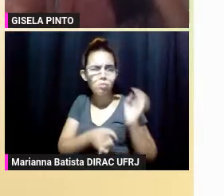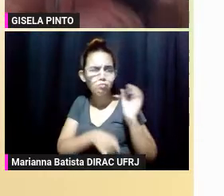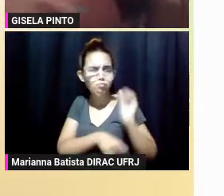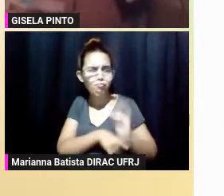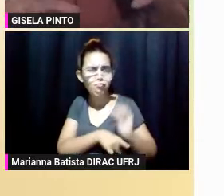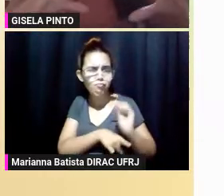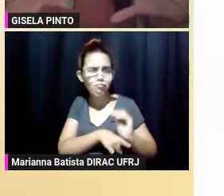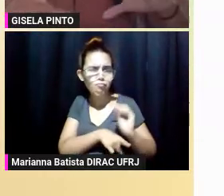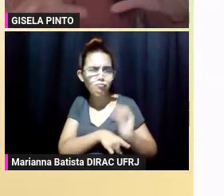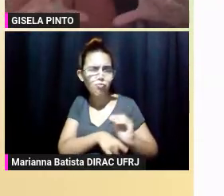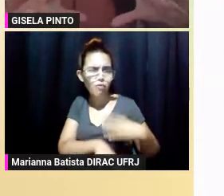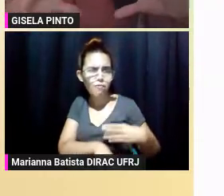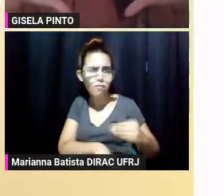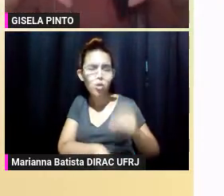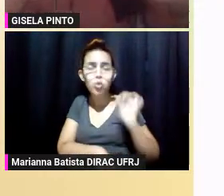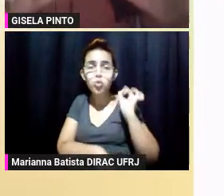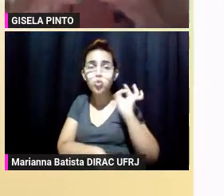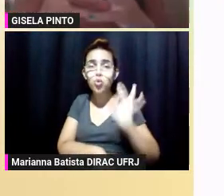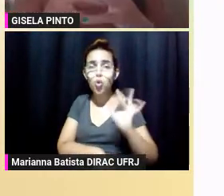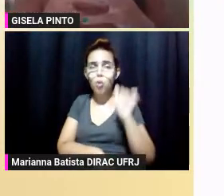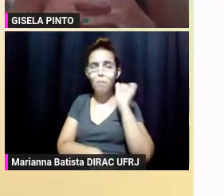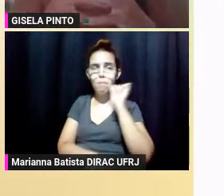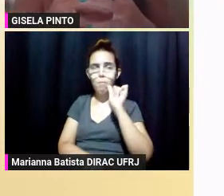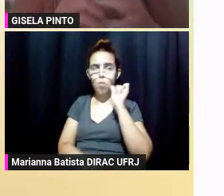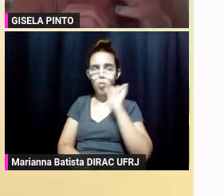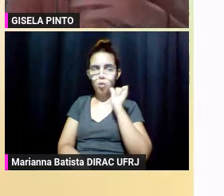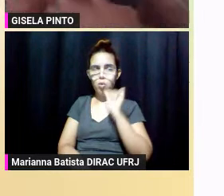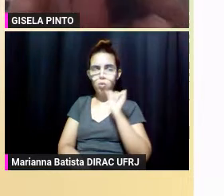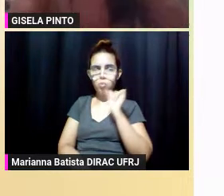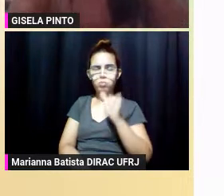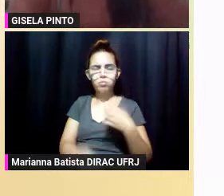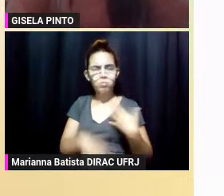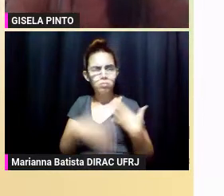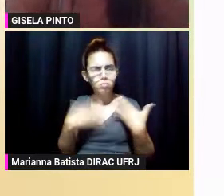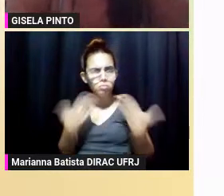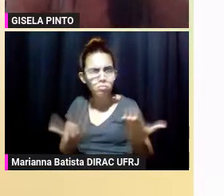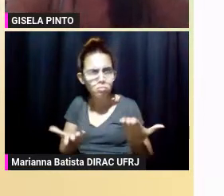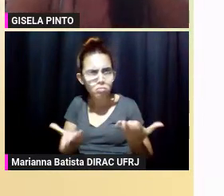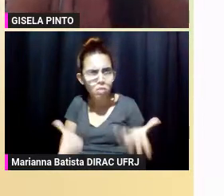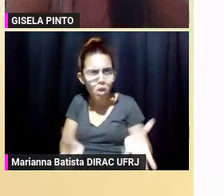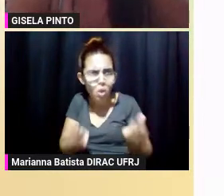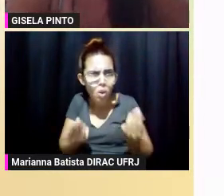né? Uma coisa implicada na outra, só que num subconjunto, né?